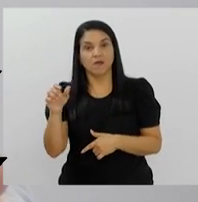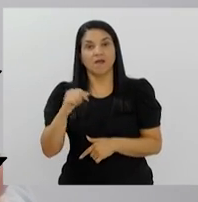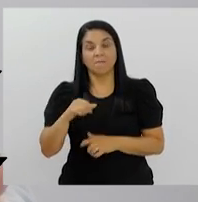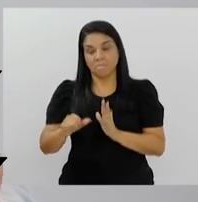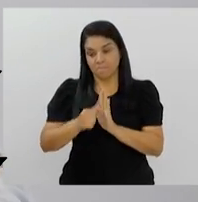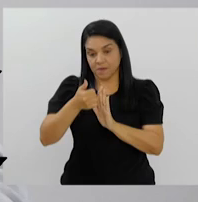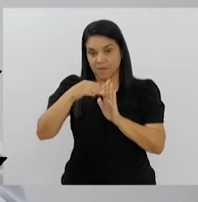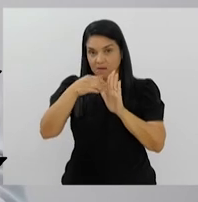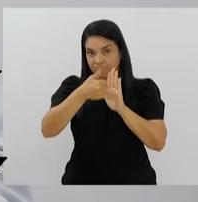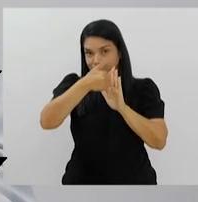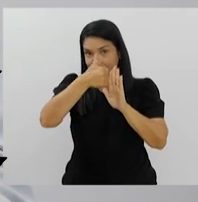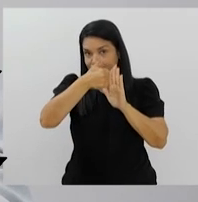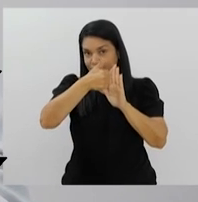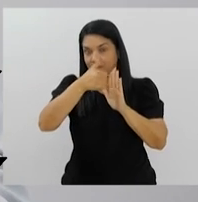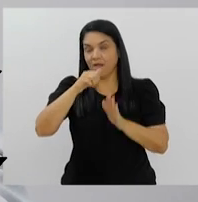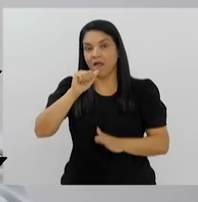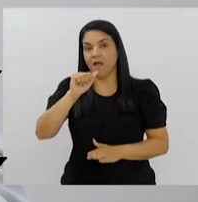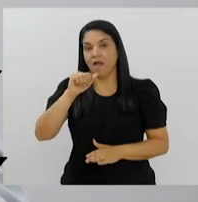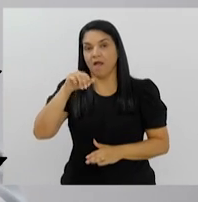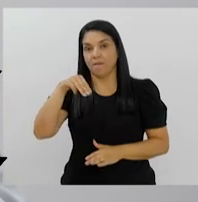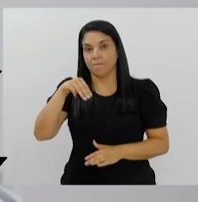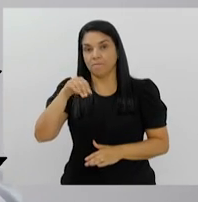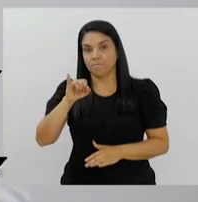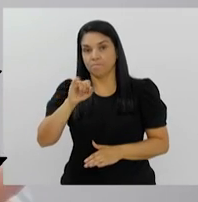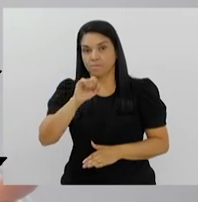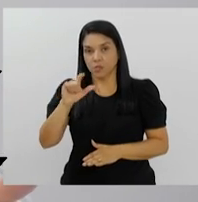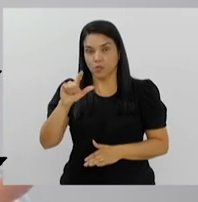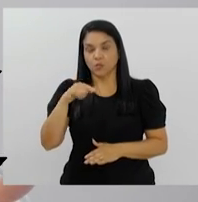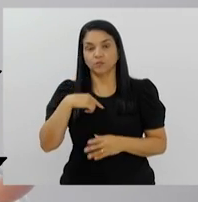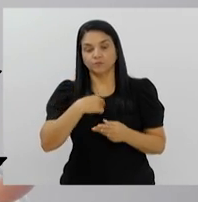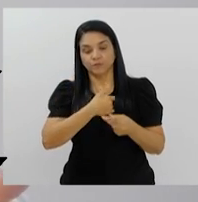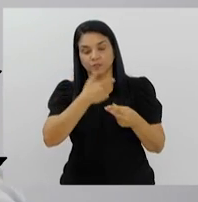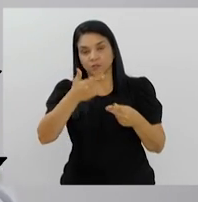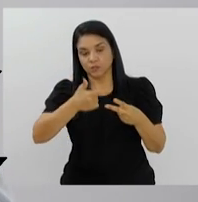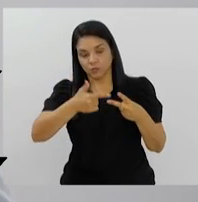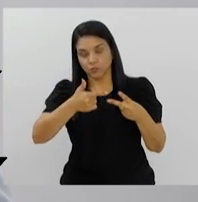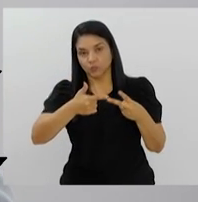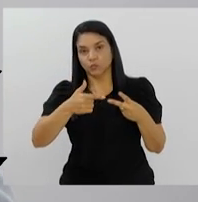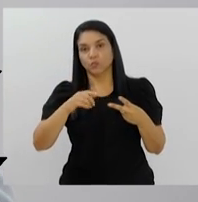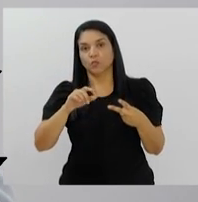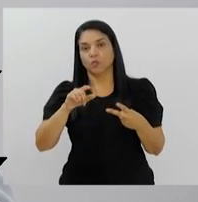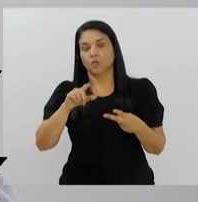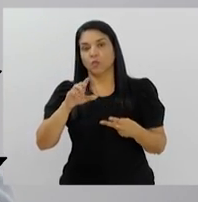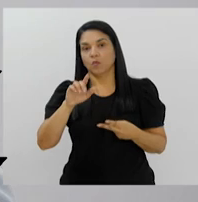primeiro lugar a Golden Cross em